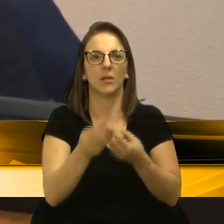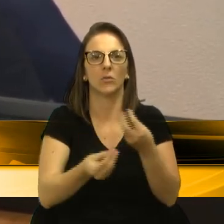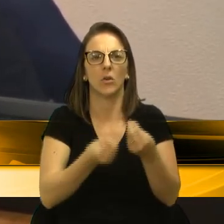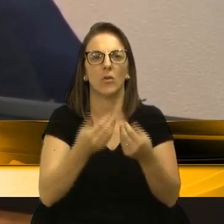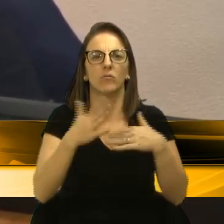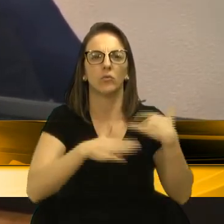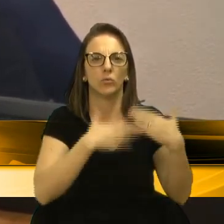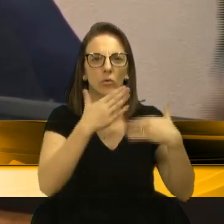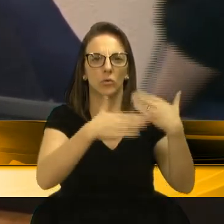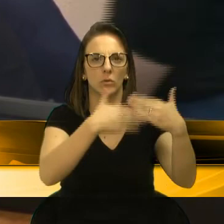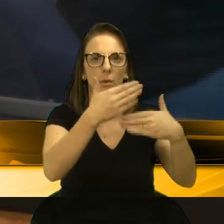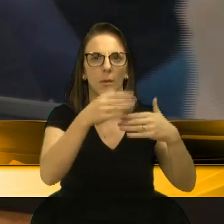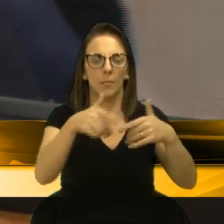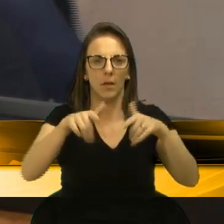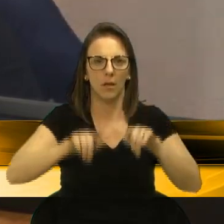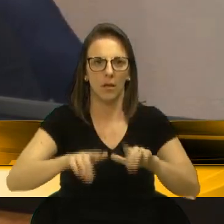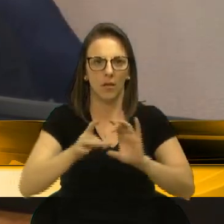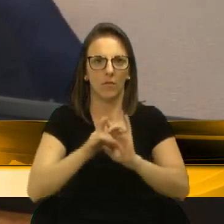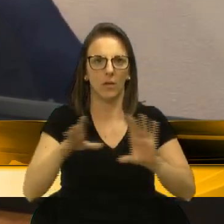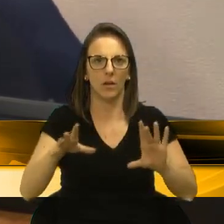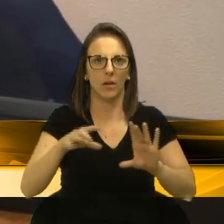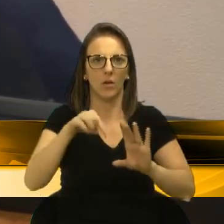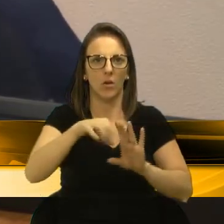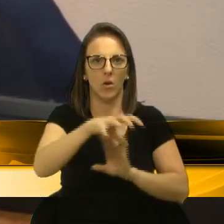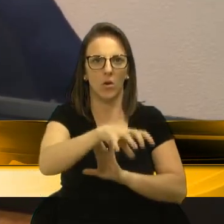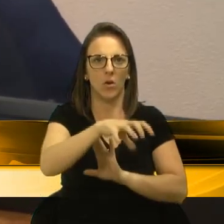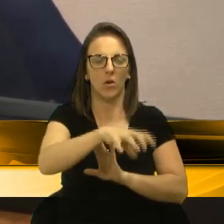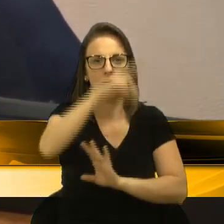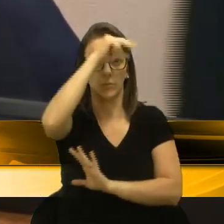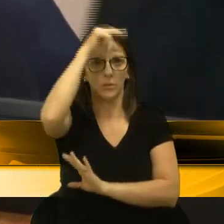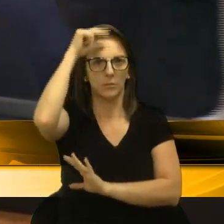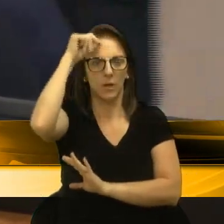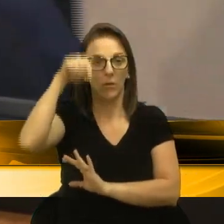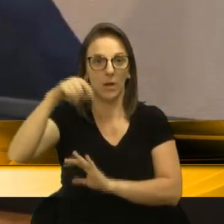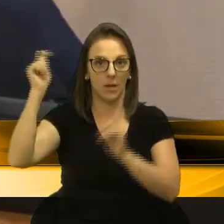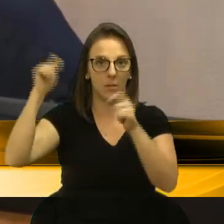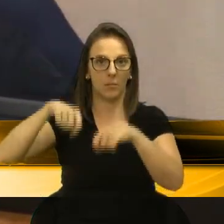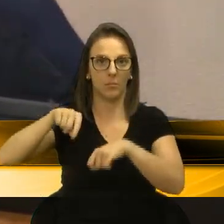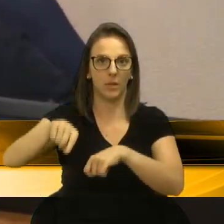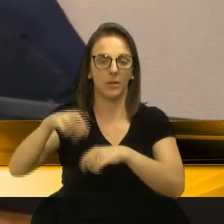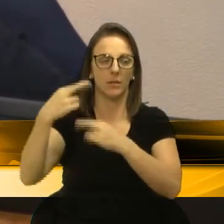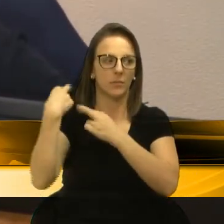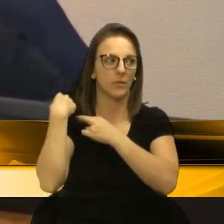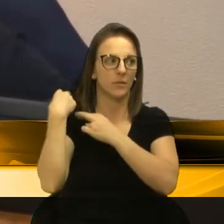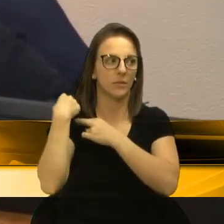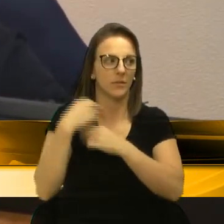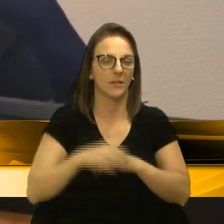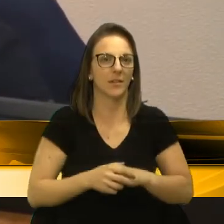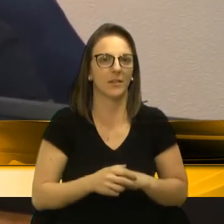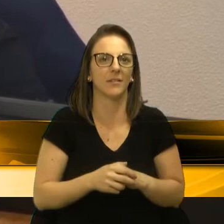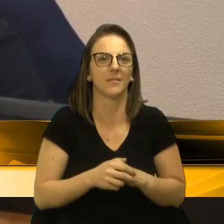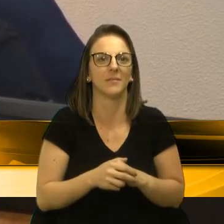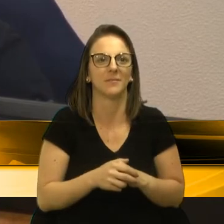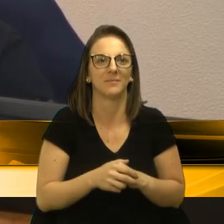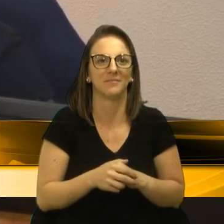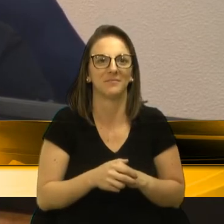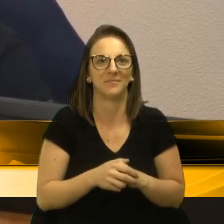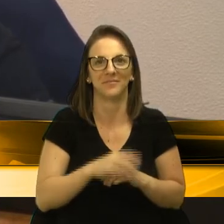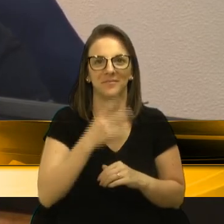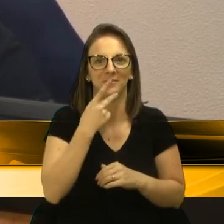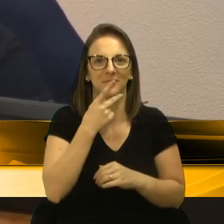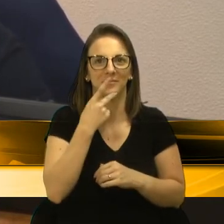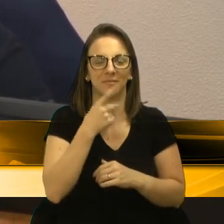de equipamento expedido pelo órgão municipal competente. Seção 8. Das atividades geradoras de fonte sonora.